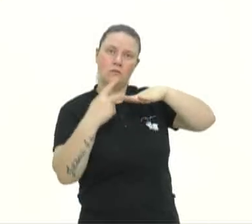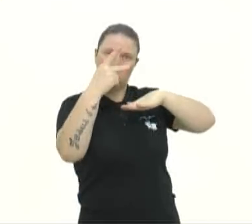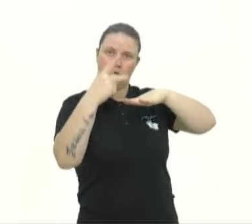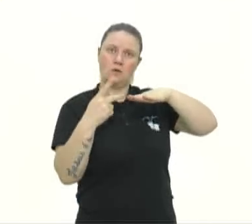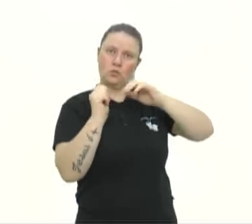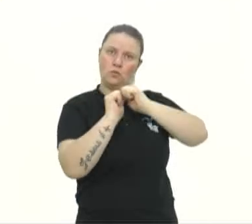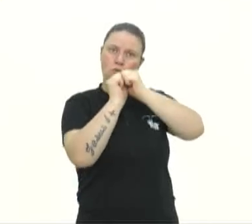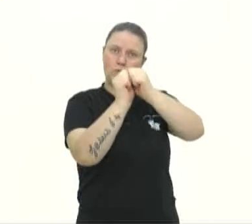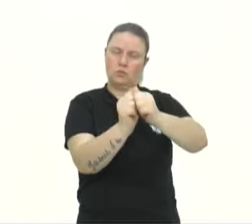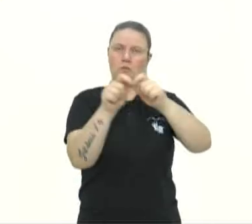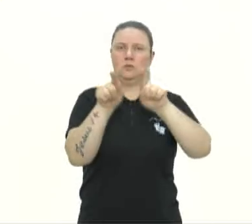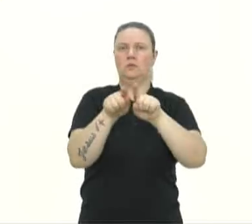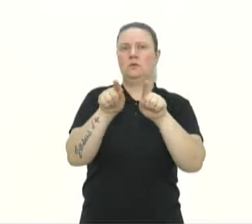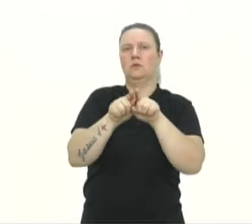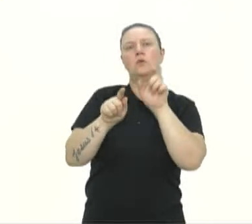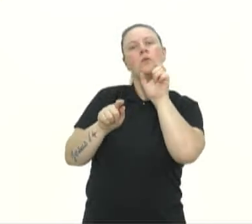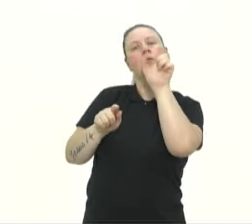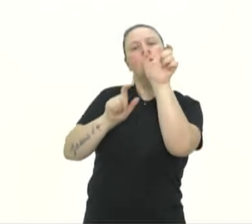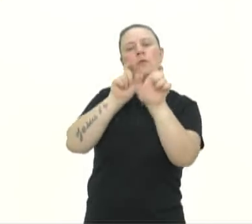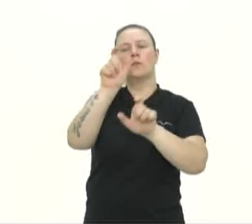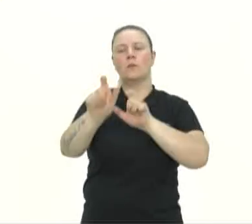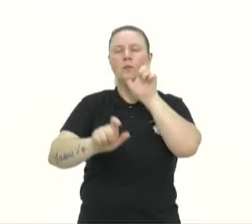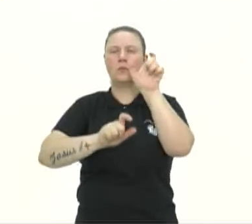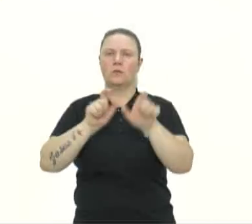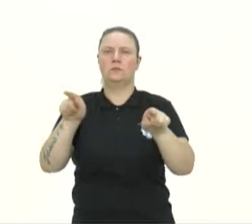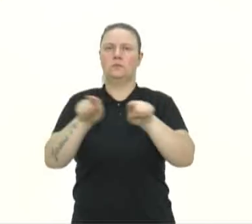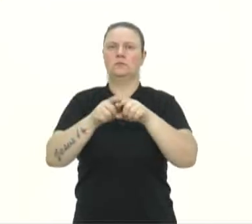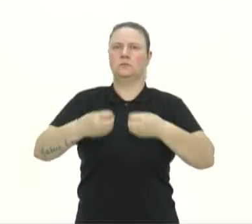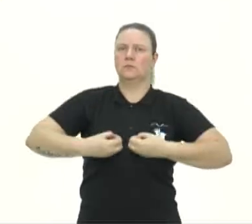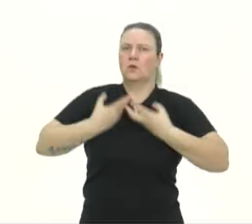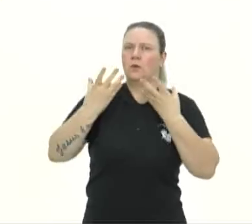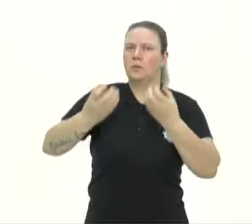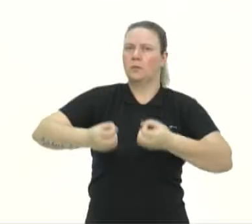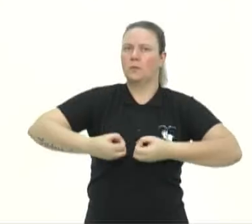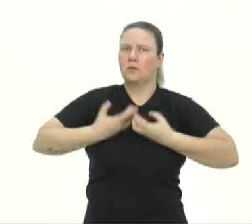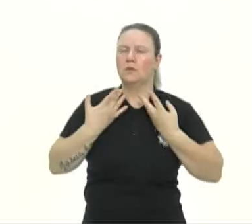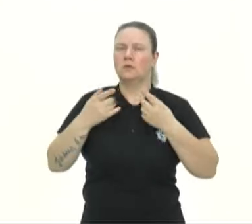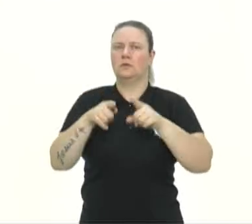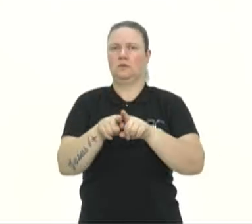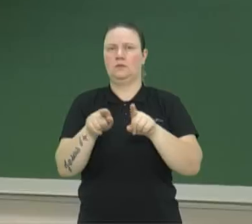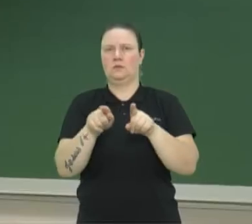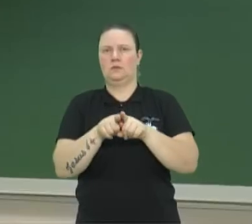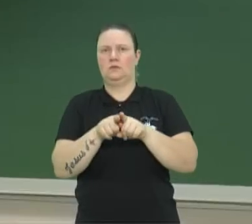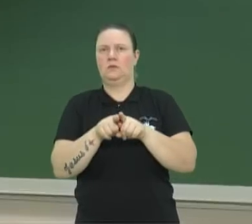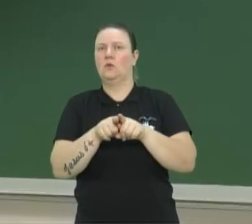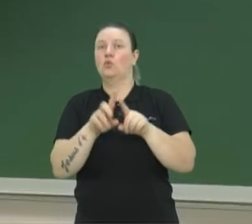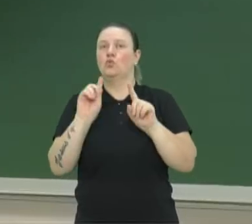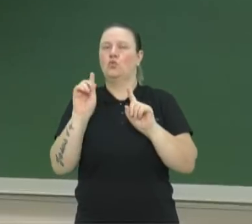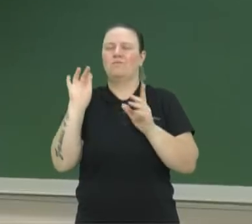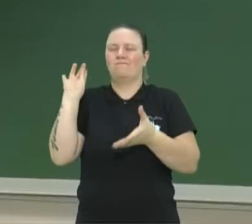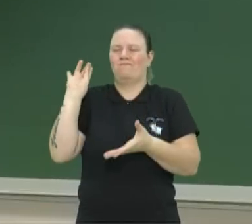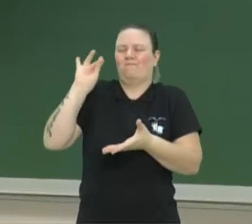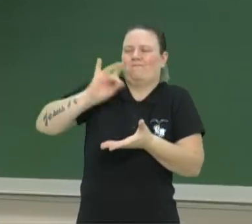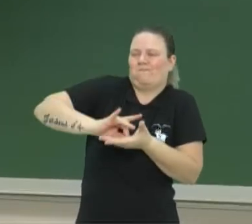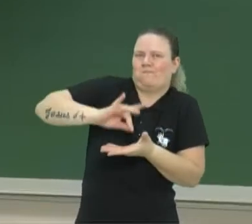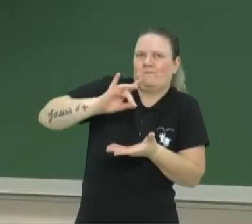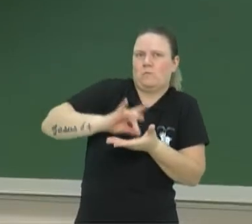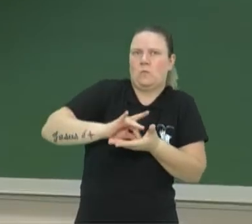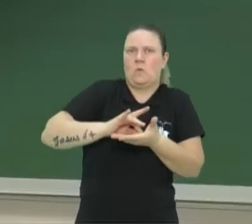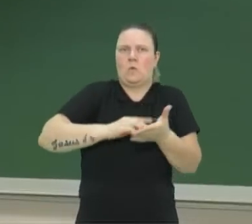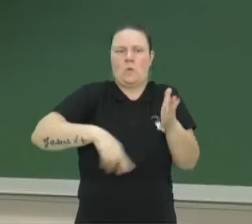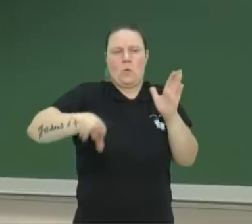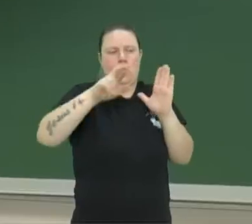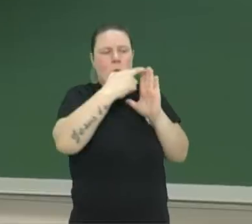especialmente pelo uso de palavras e expressões que não seguem propriamente o que determina a norma